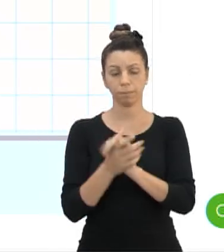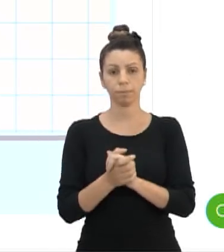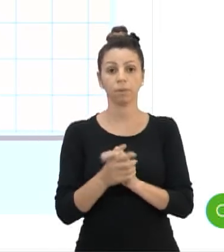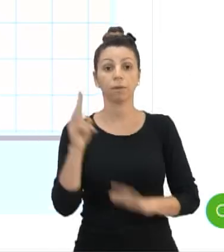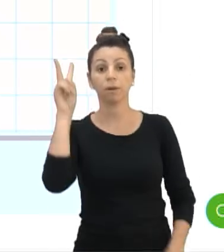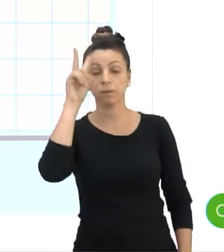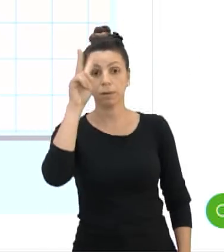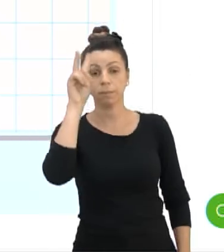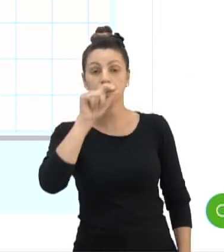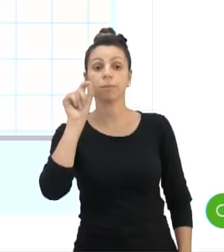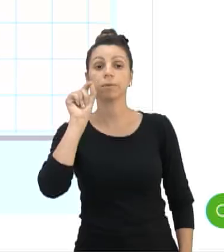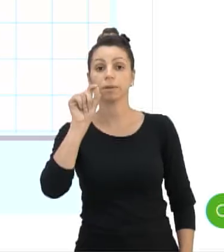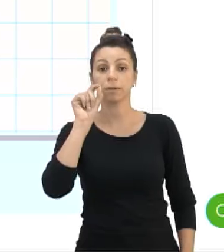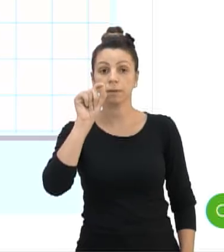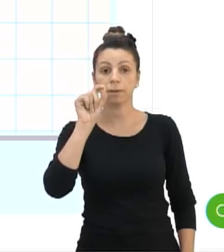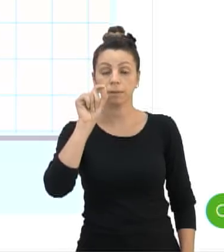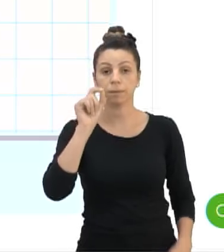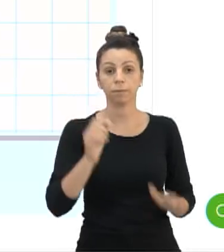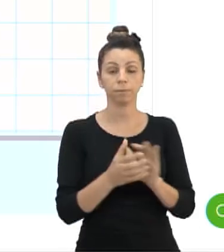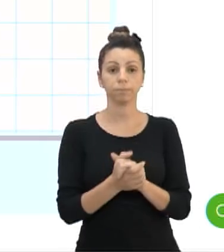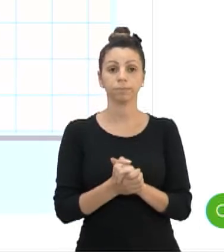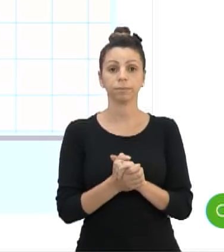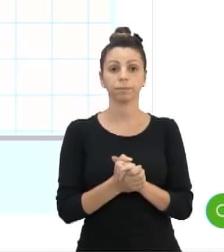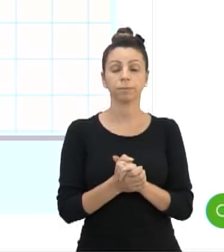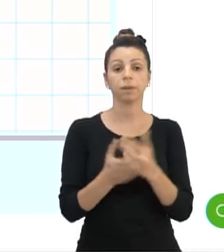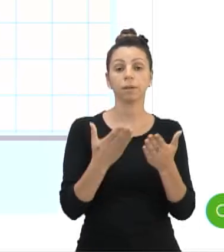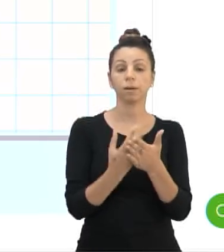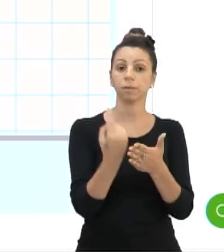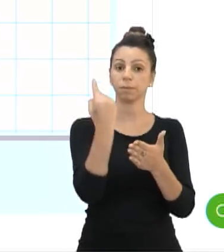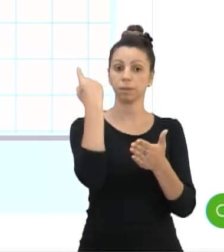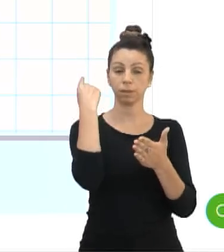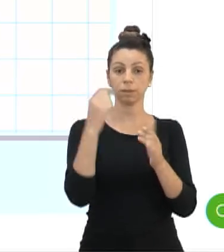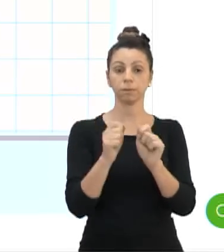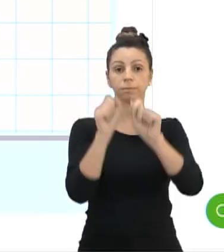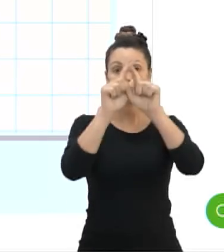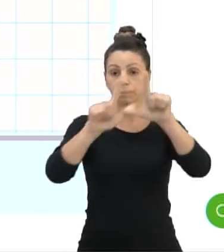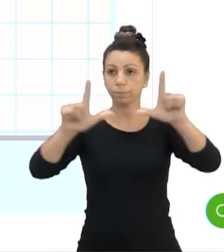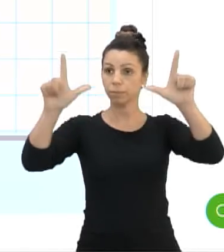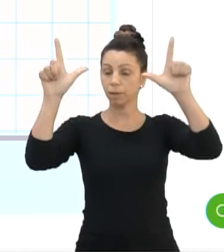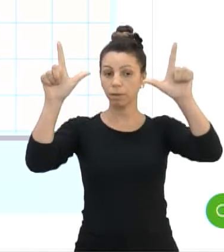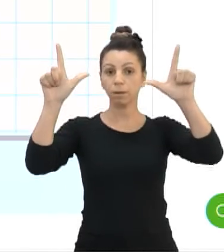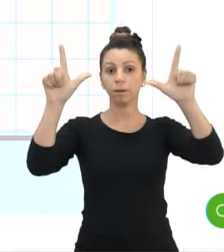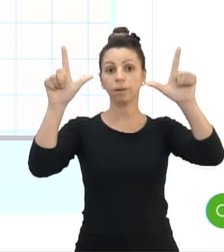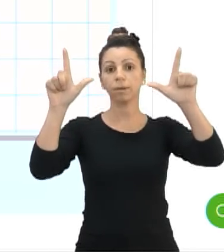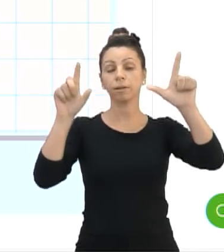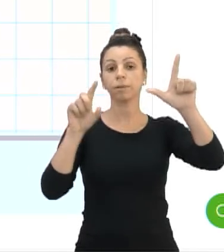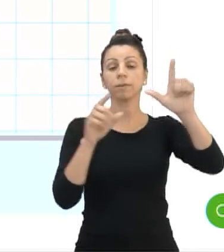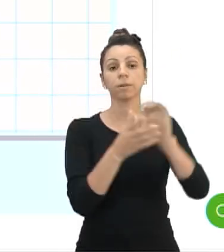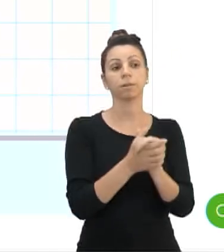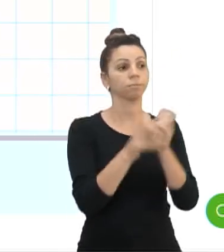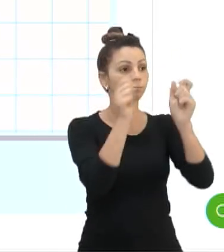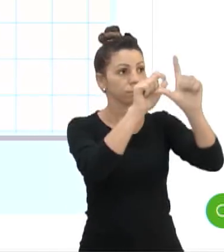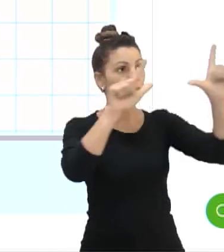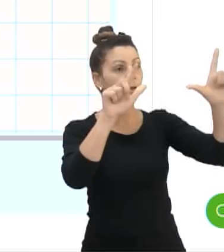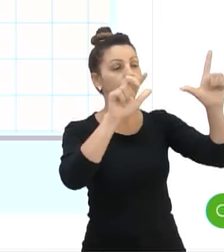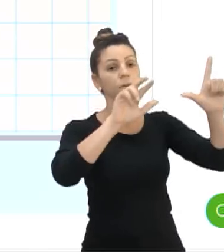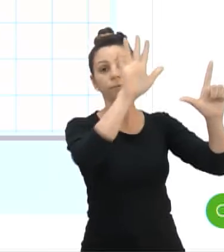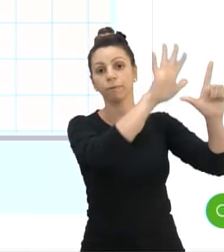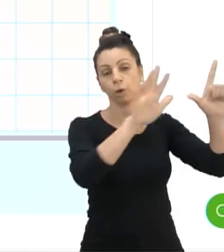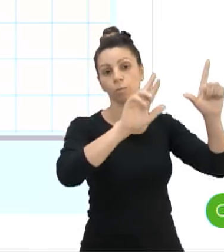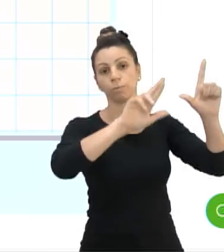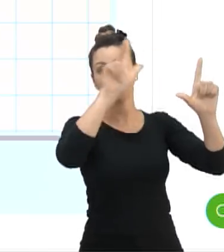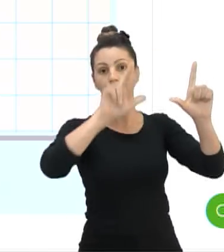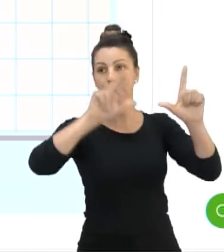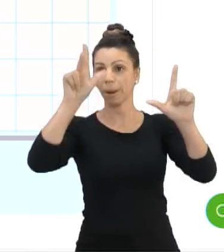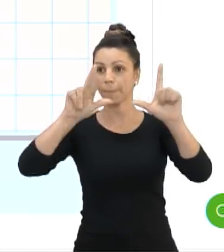como na última aula, quando vocês abrirem o aplicativo, vai aparecer uma figura diferente. Cada vez que vocês abrirem, abre uma nova